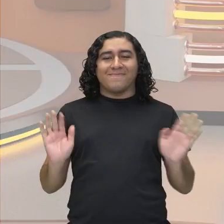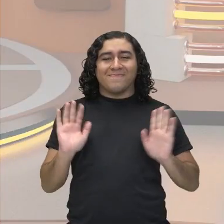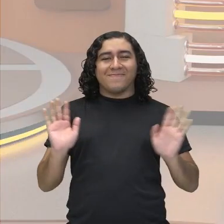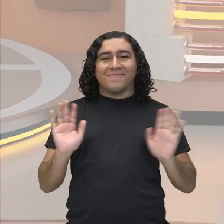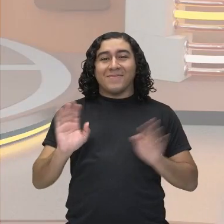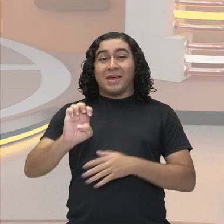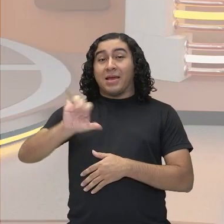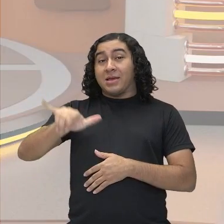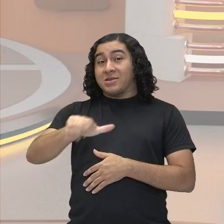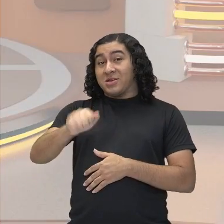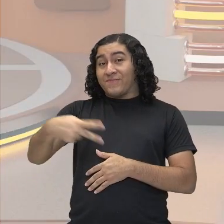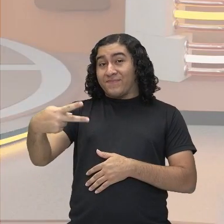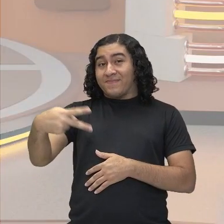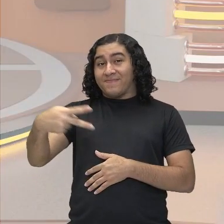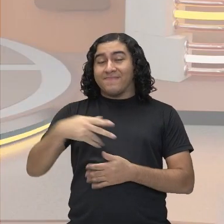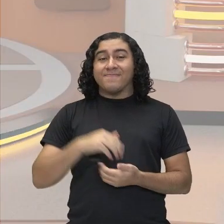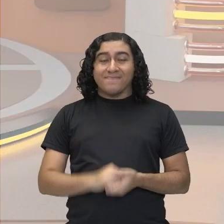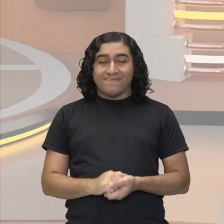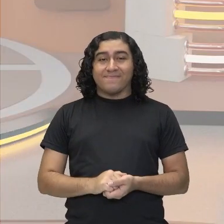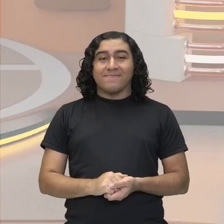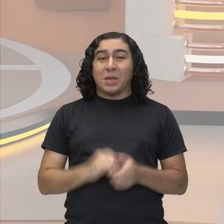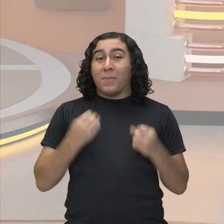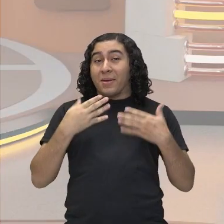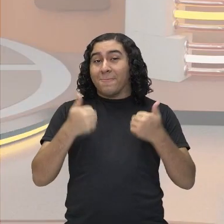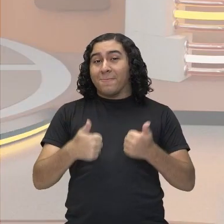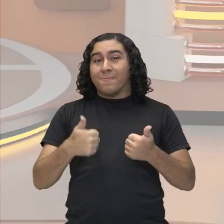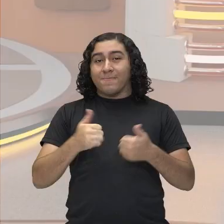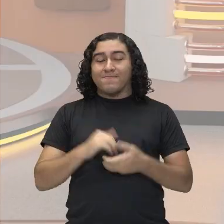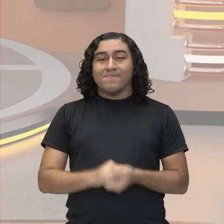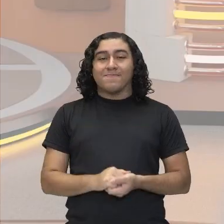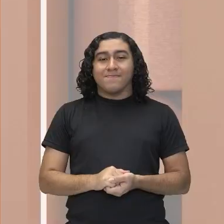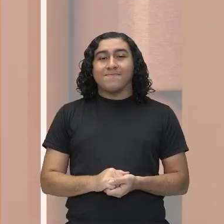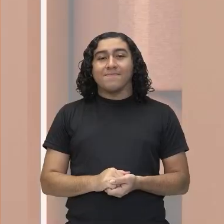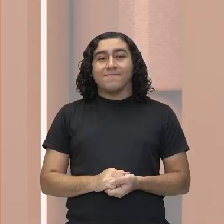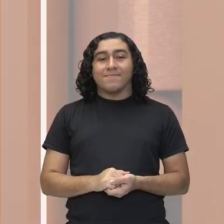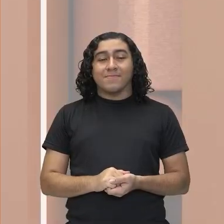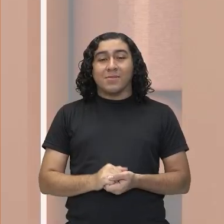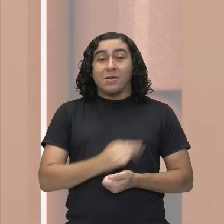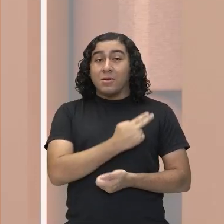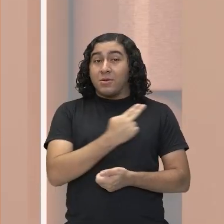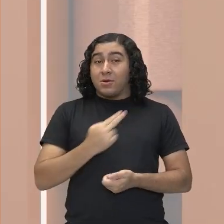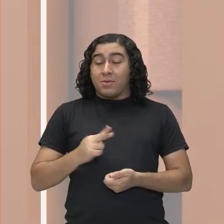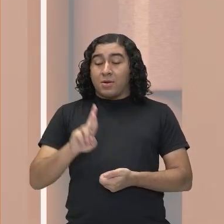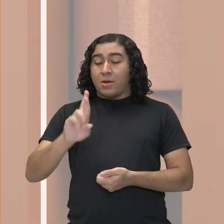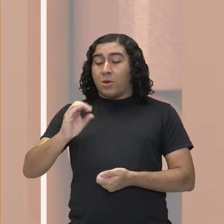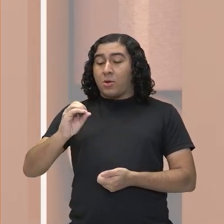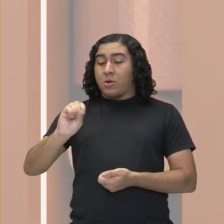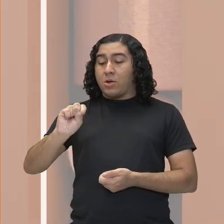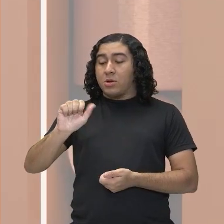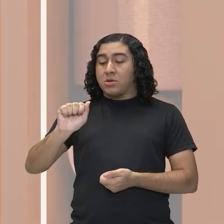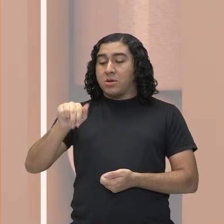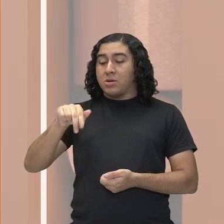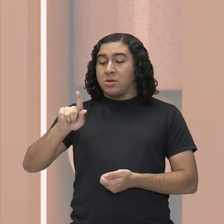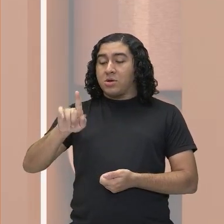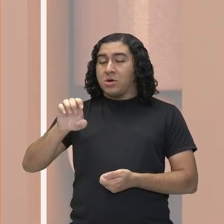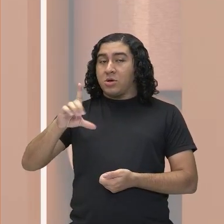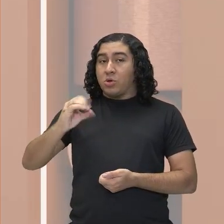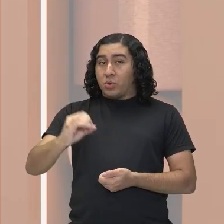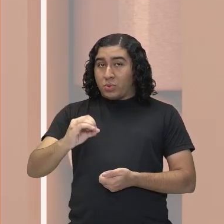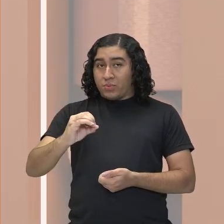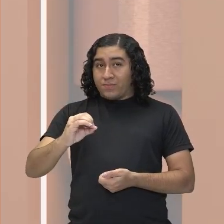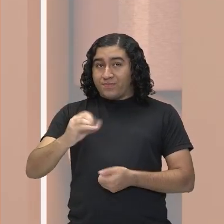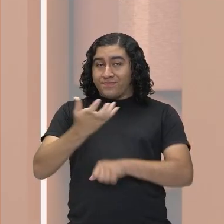Olá, EJA, segunda fase, tudo bem com vocês? Eu sou o professor Rosângelo Assis,